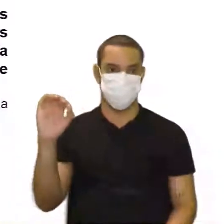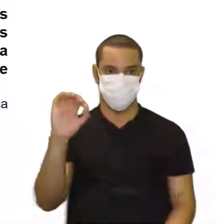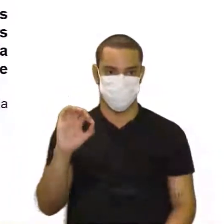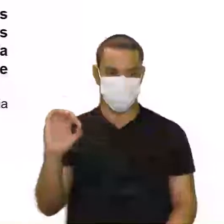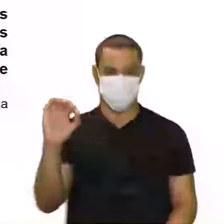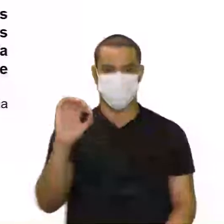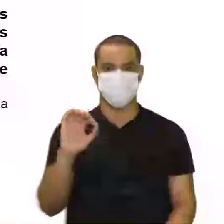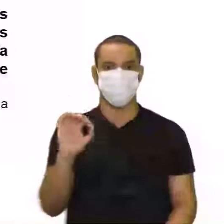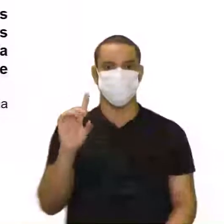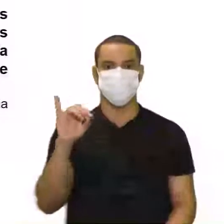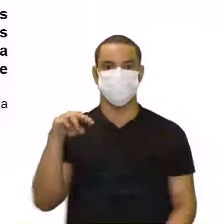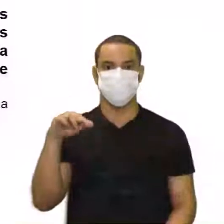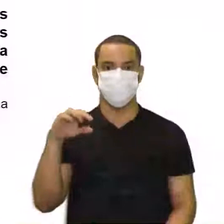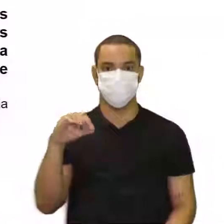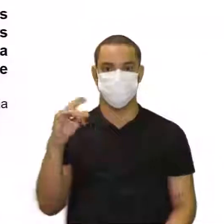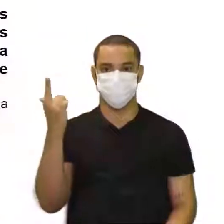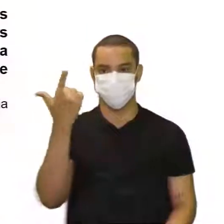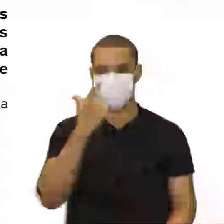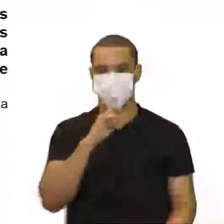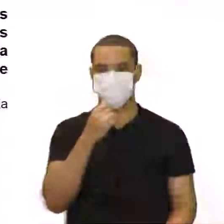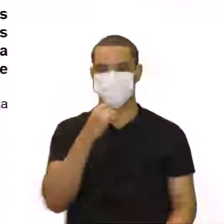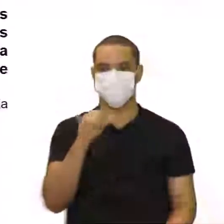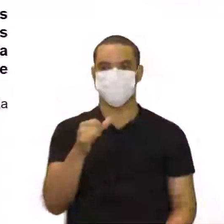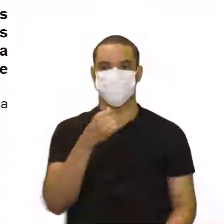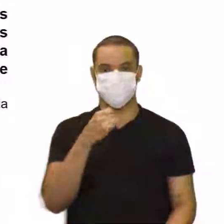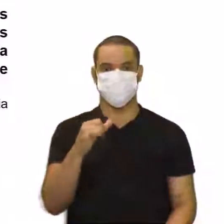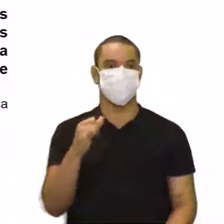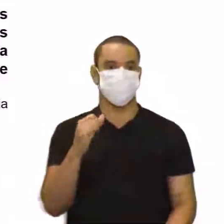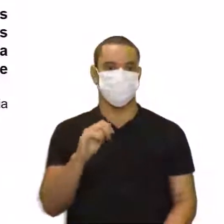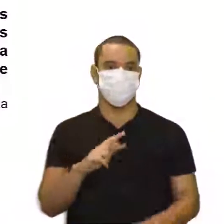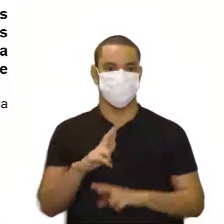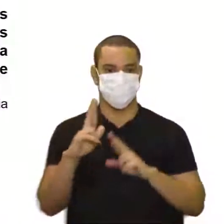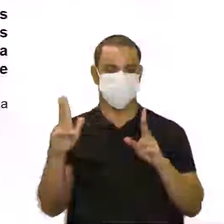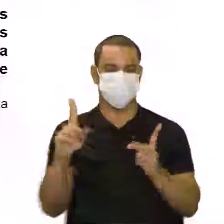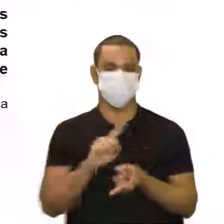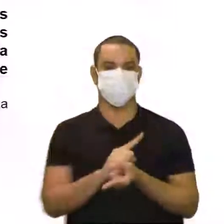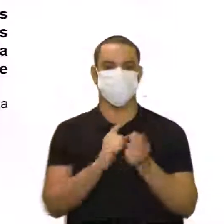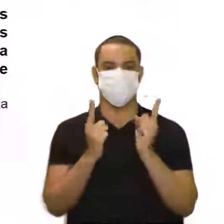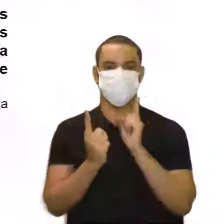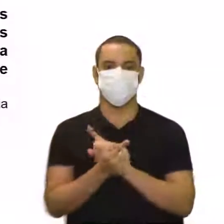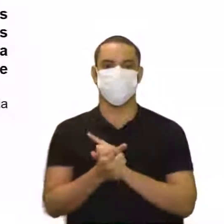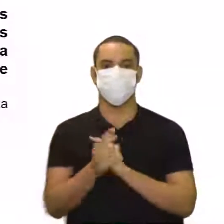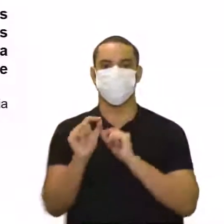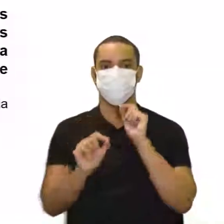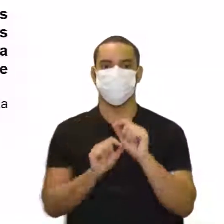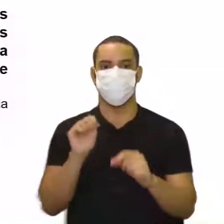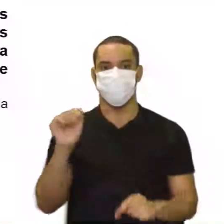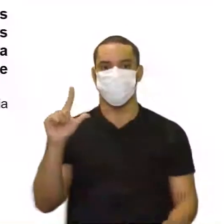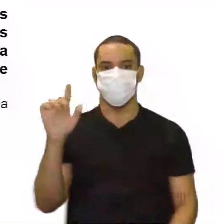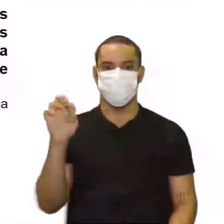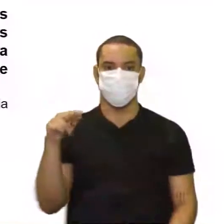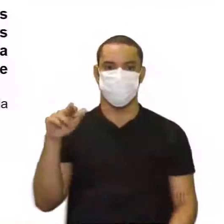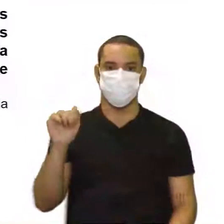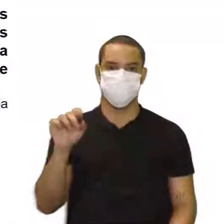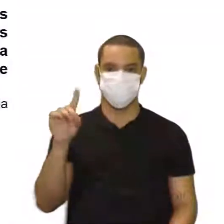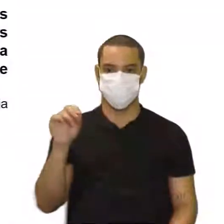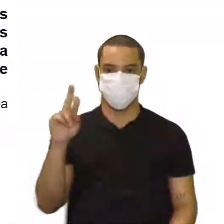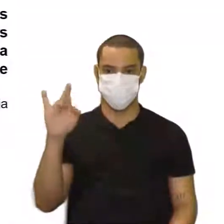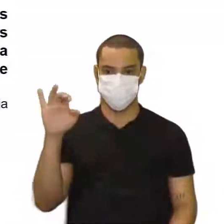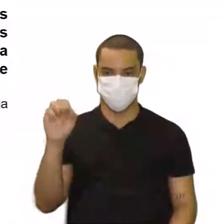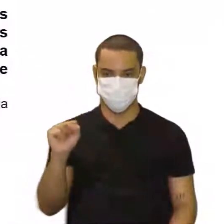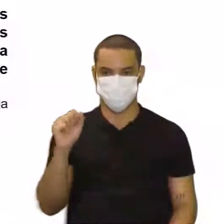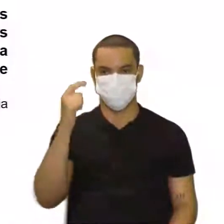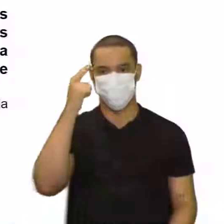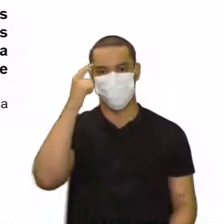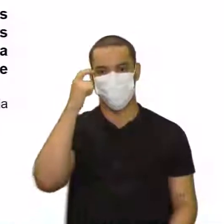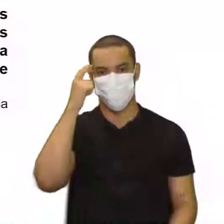para que o dínamo gere uma corrente contínua, ao contrário dos alternadores. Então aqui, ó, para se gerar